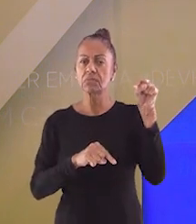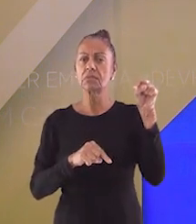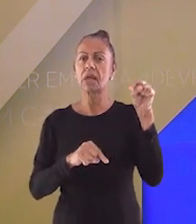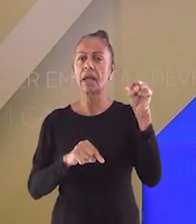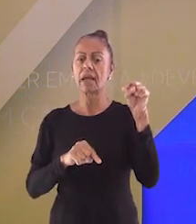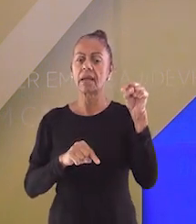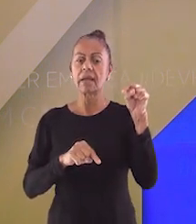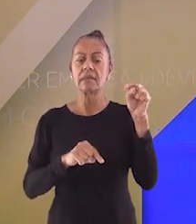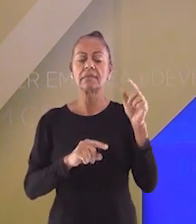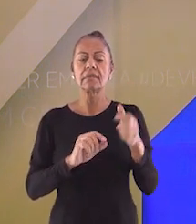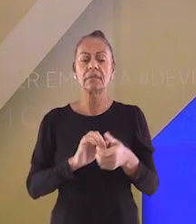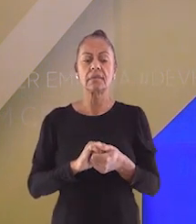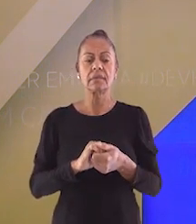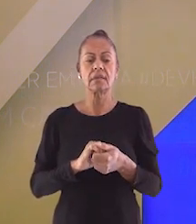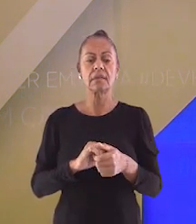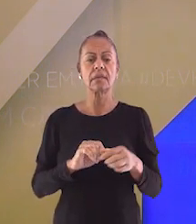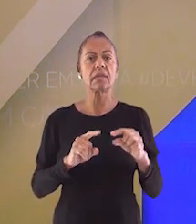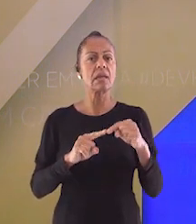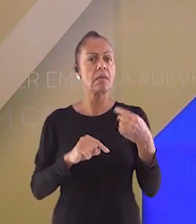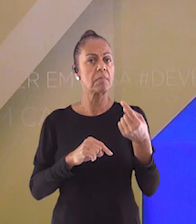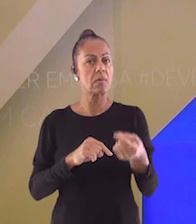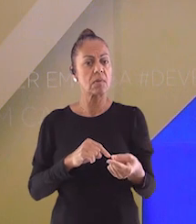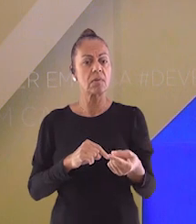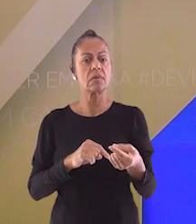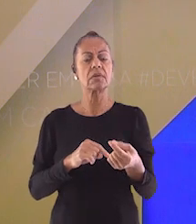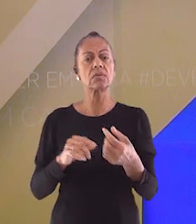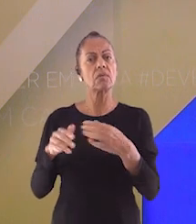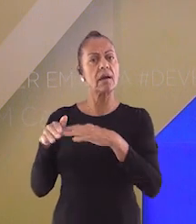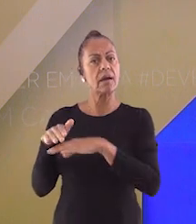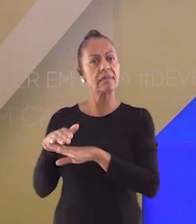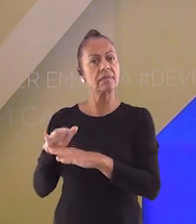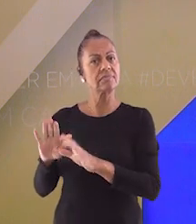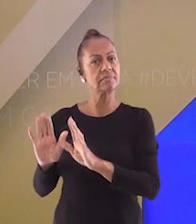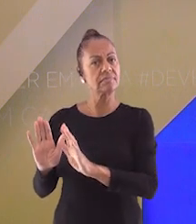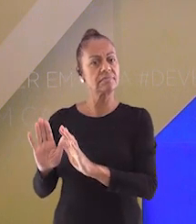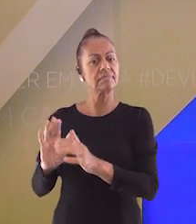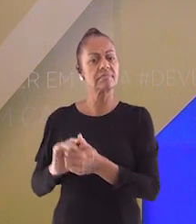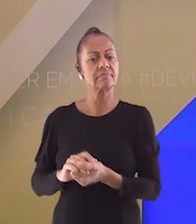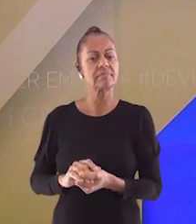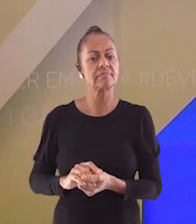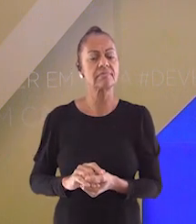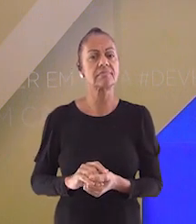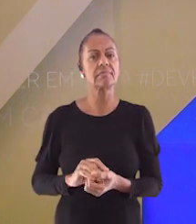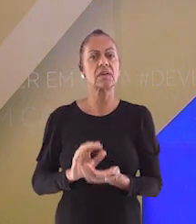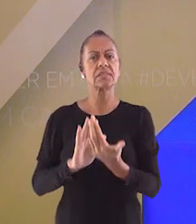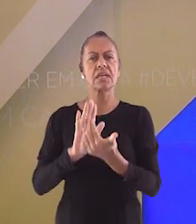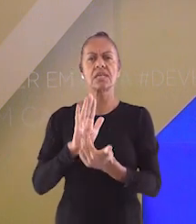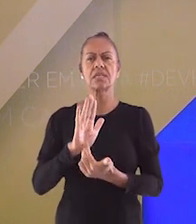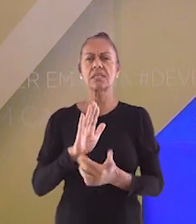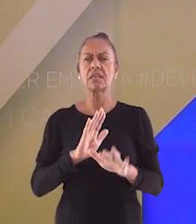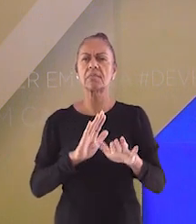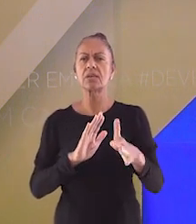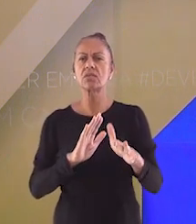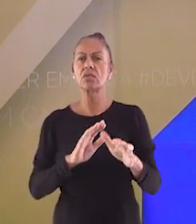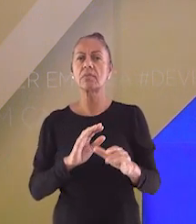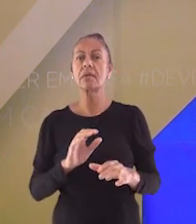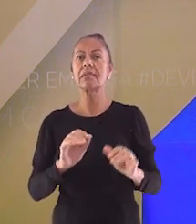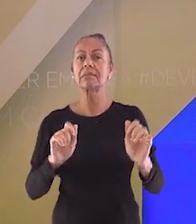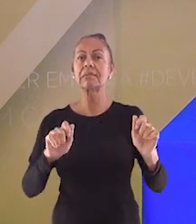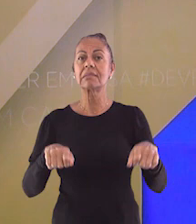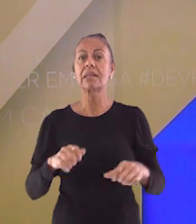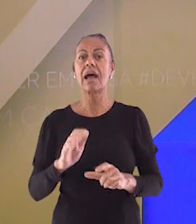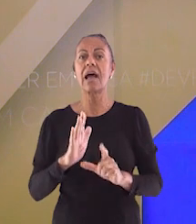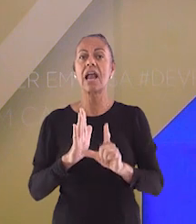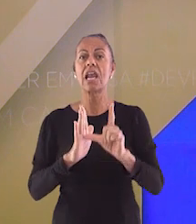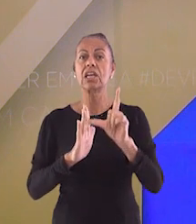um vidrinho desse mesmo aqui, de detergente, e acrescentar aqui, guardar, né? Essa receita tem um rendimento